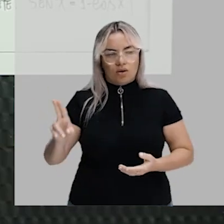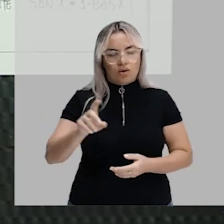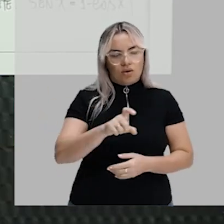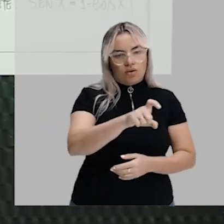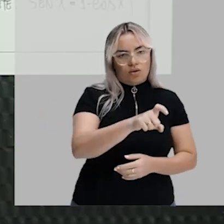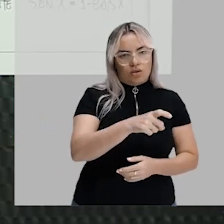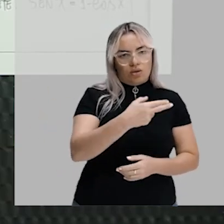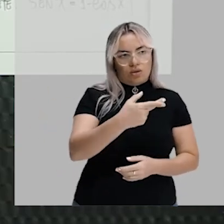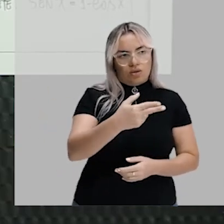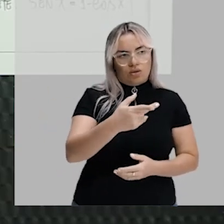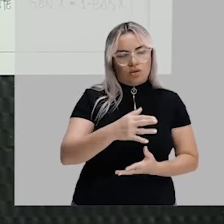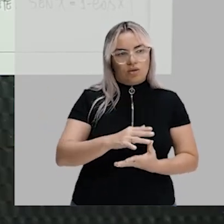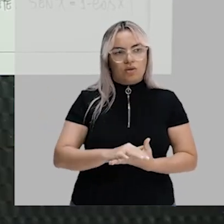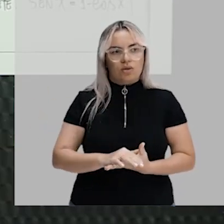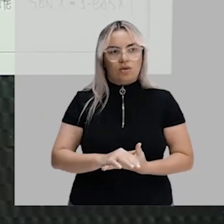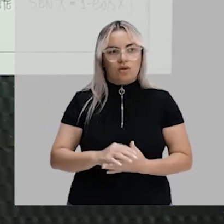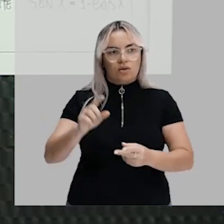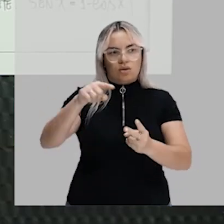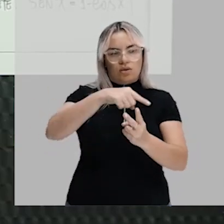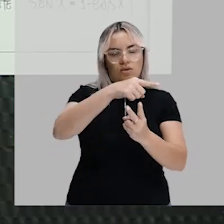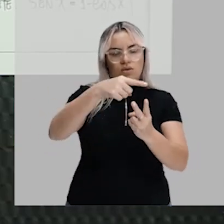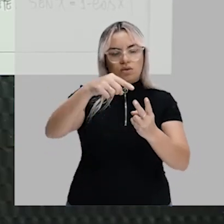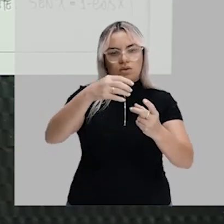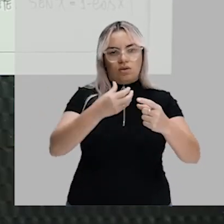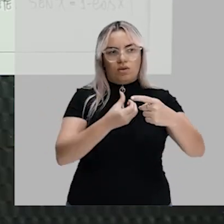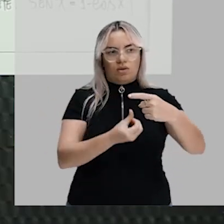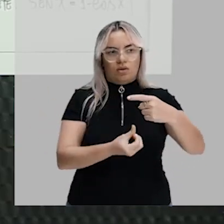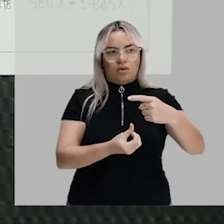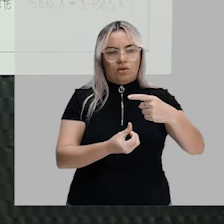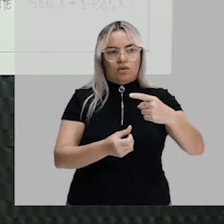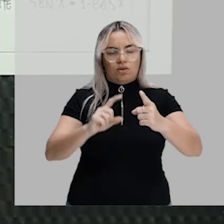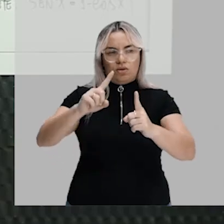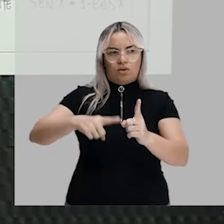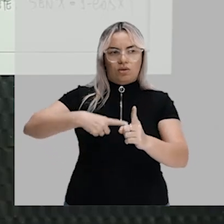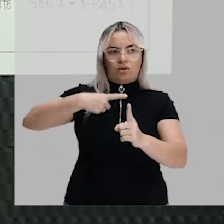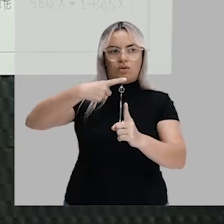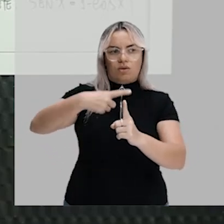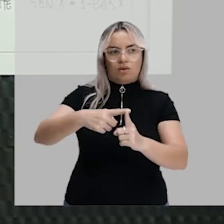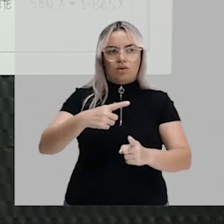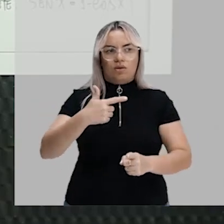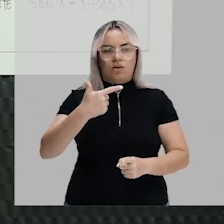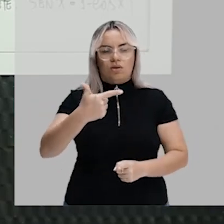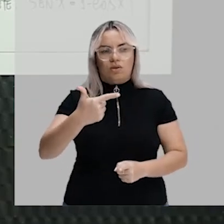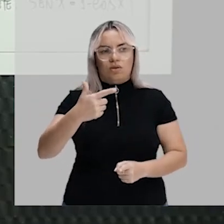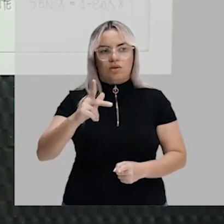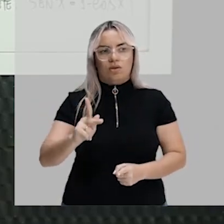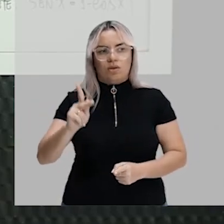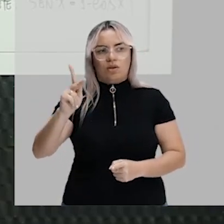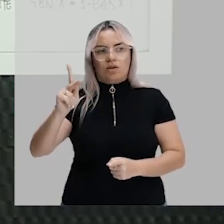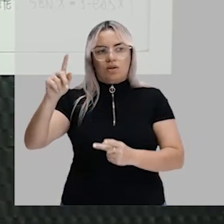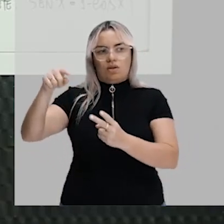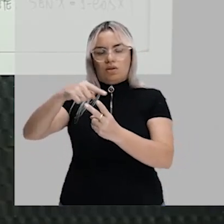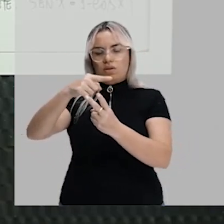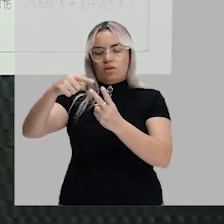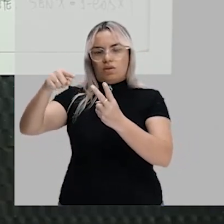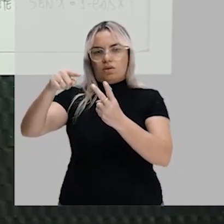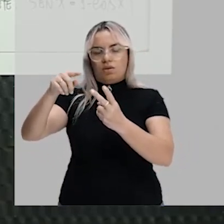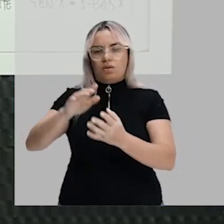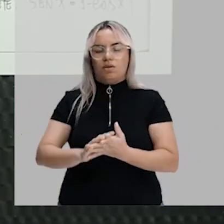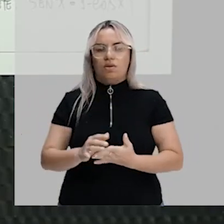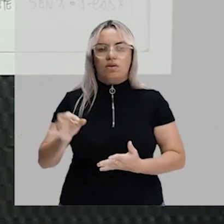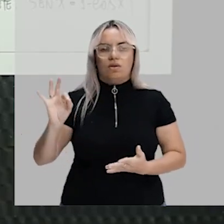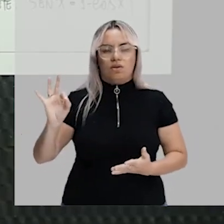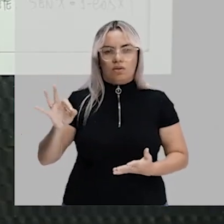a pi so 6 + 2 k pi